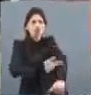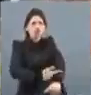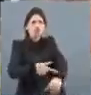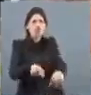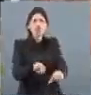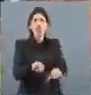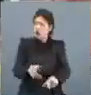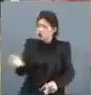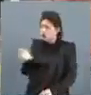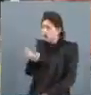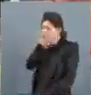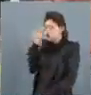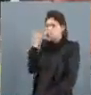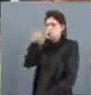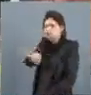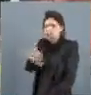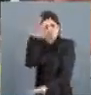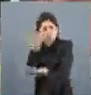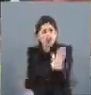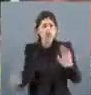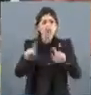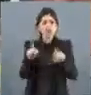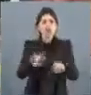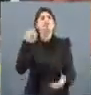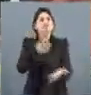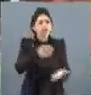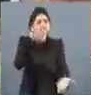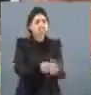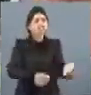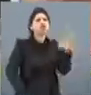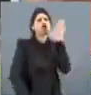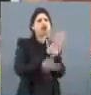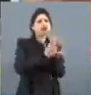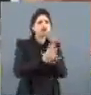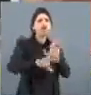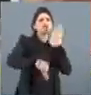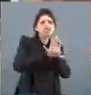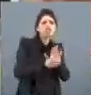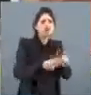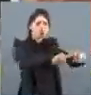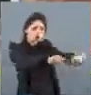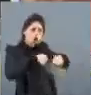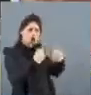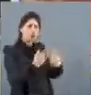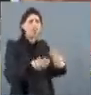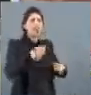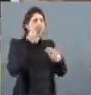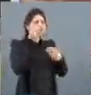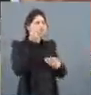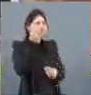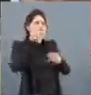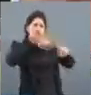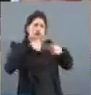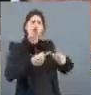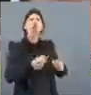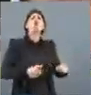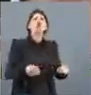e aqueles que o fugir desta diplomacia terão que responder criminalmente por qualquer tentativa